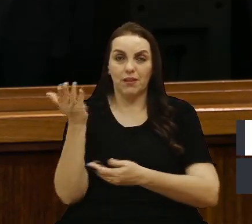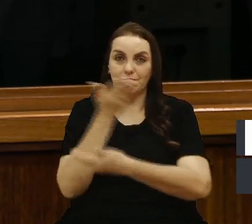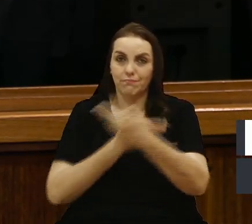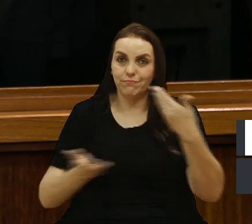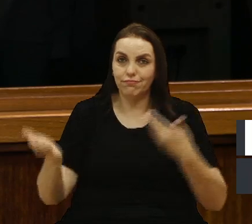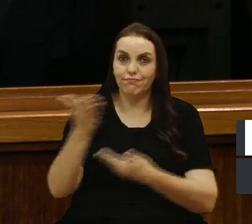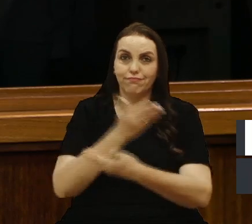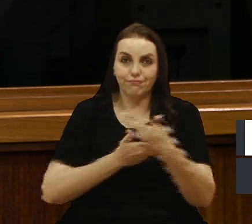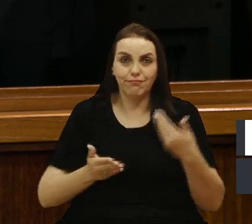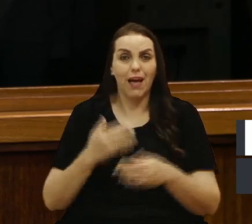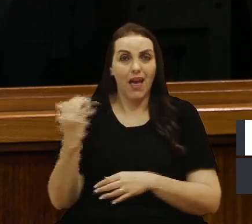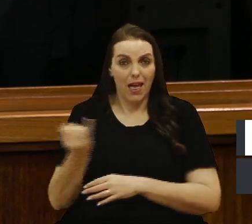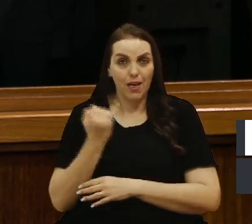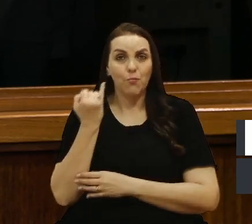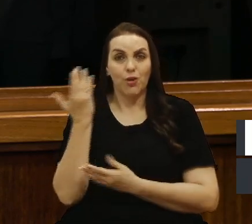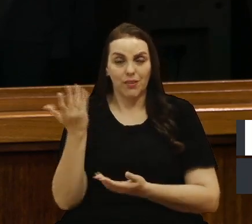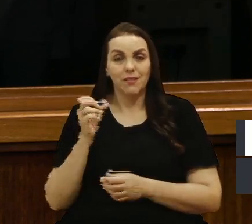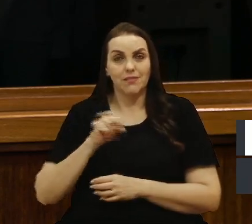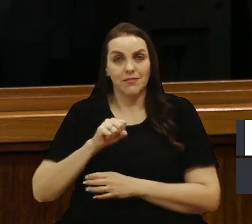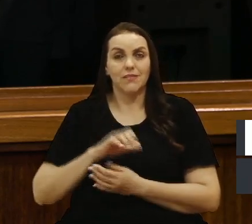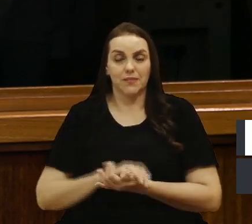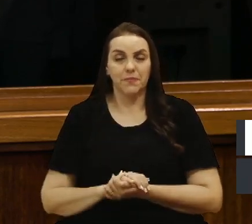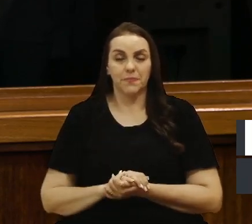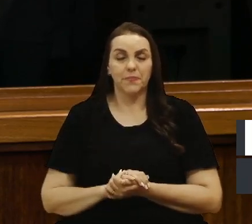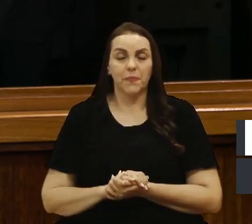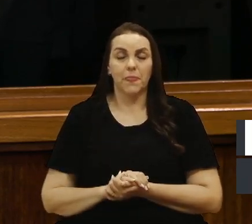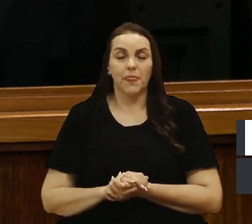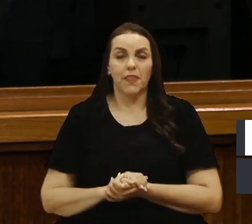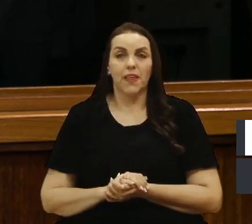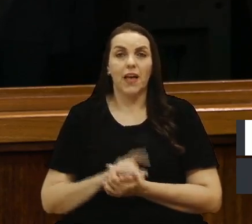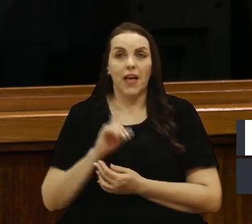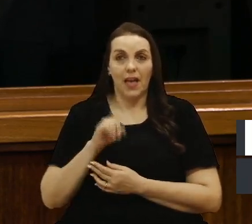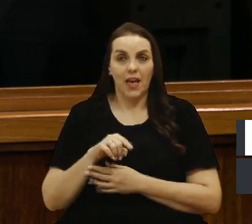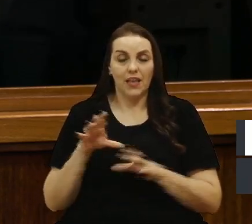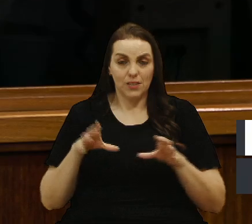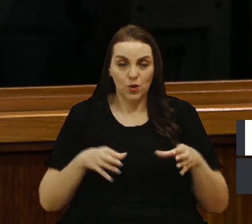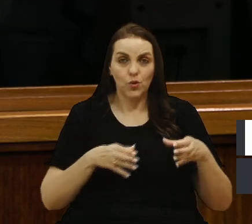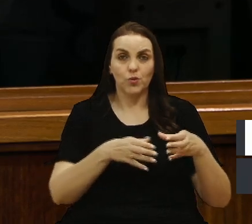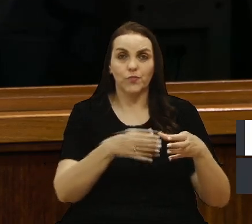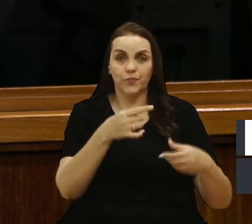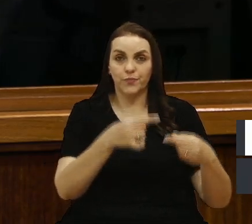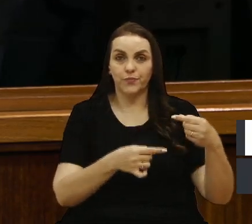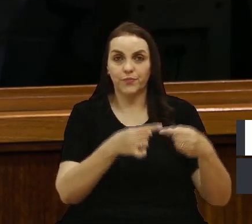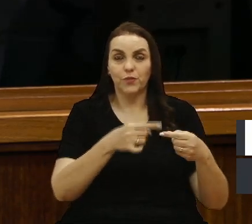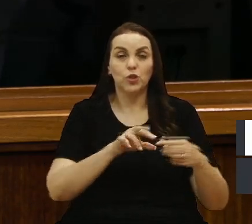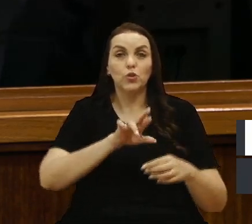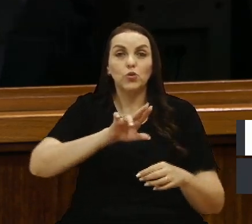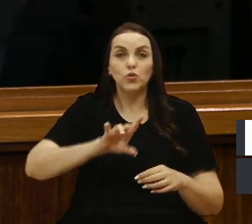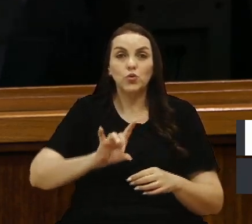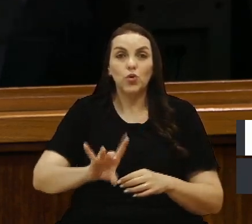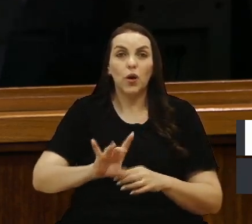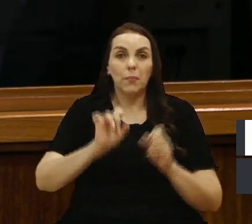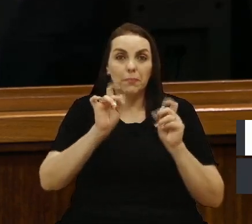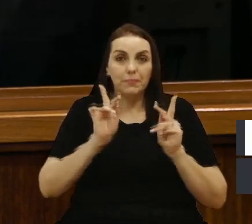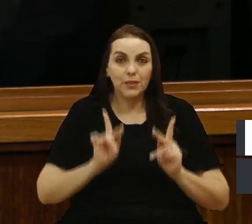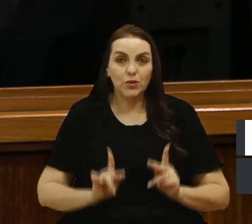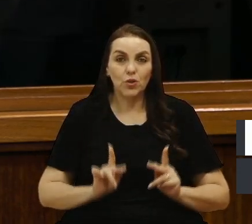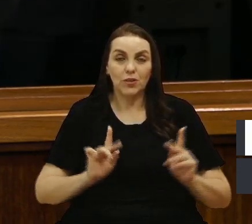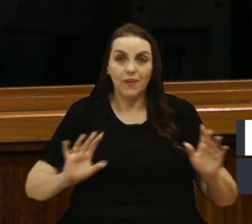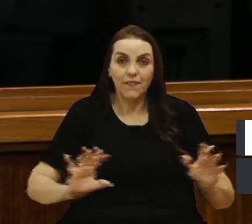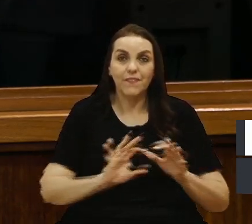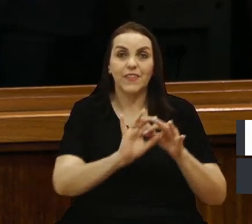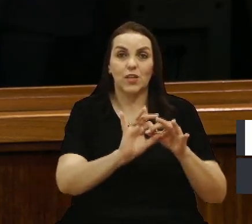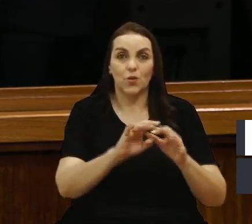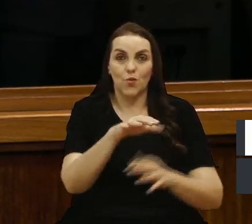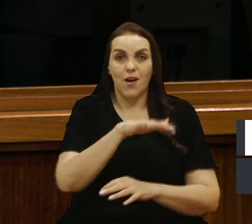muito importante, e é importante, sim, que essa frente ela não seja feita só com pessoas vinculadas à